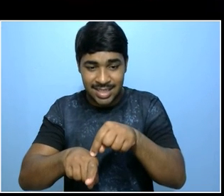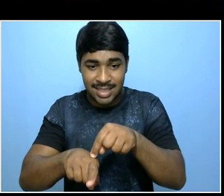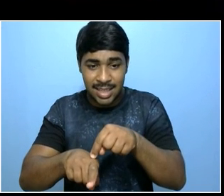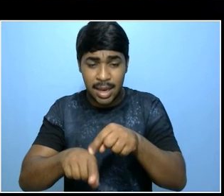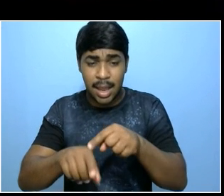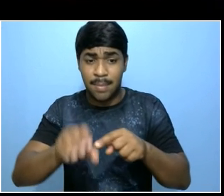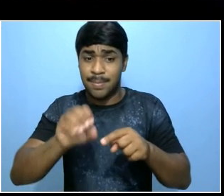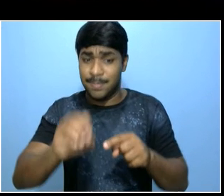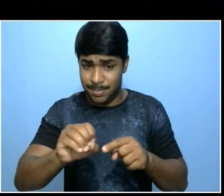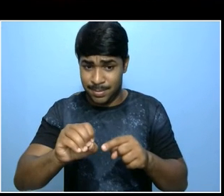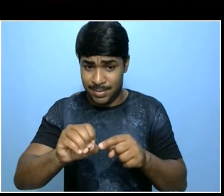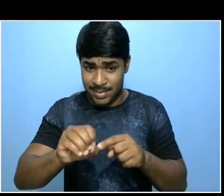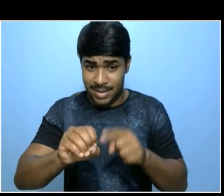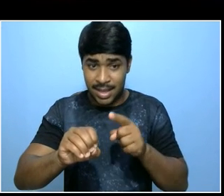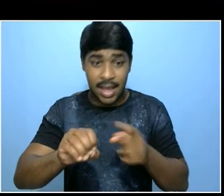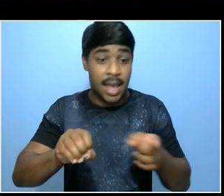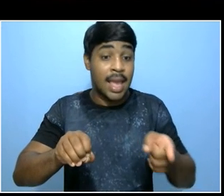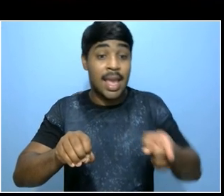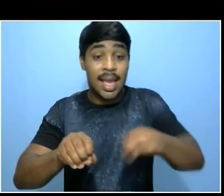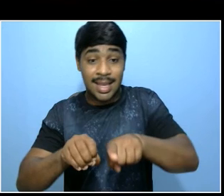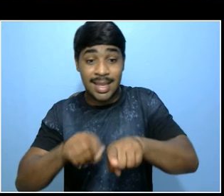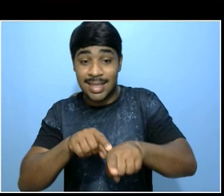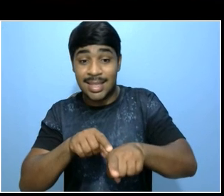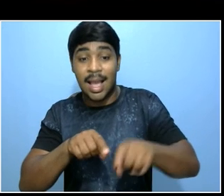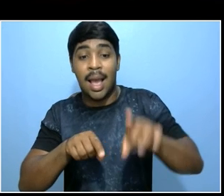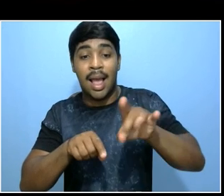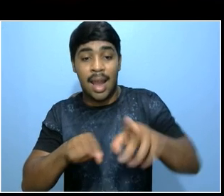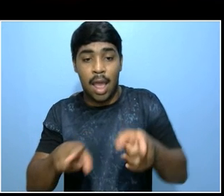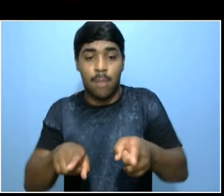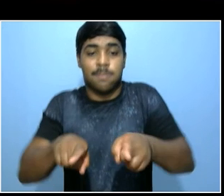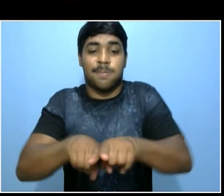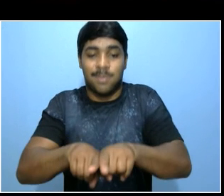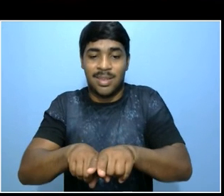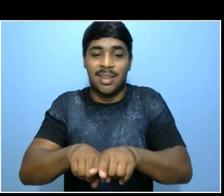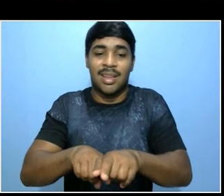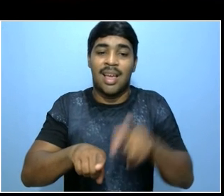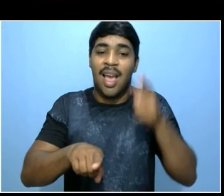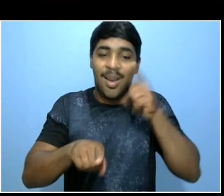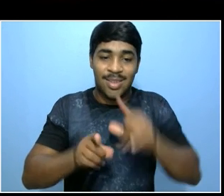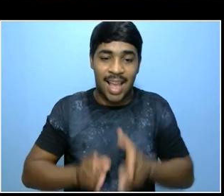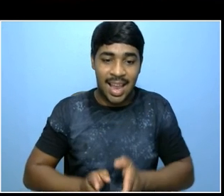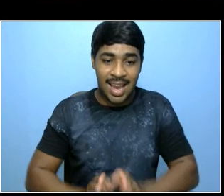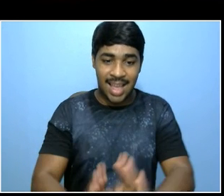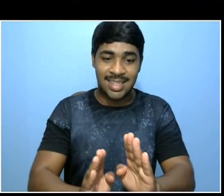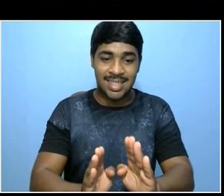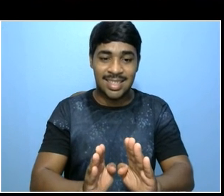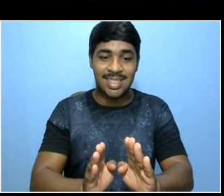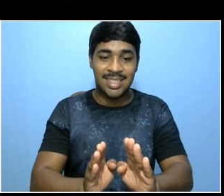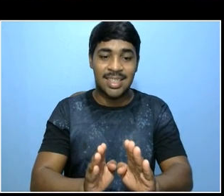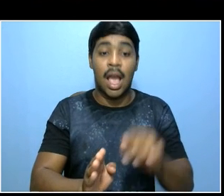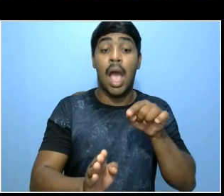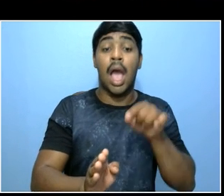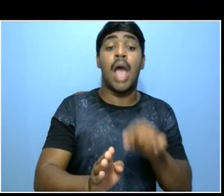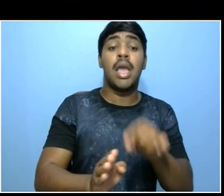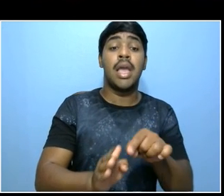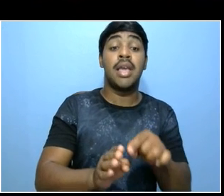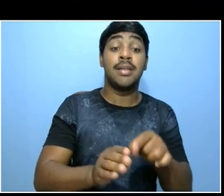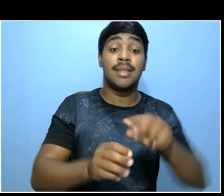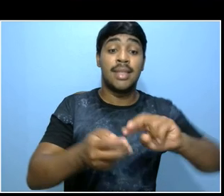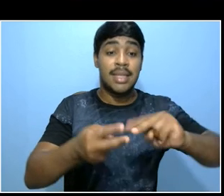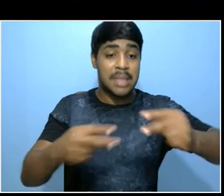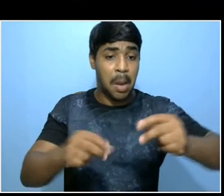variabilidade genética, ela quer minhocas, né, que sejam diferentes, tá? Uma das outras. Porque todo ser, ele vai buscar variabilidade